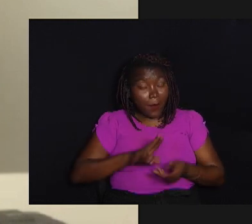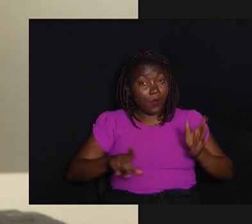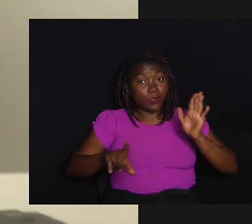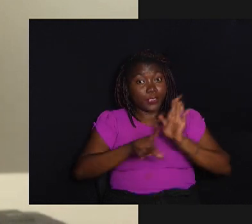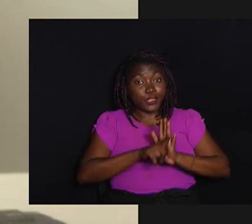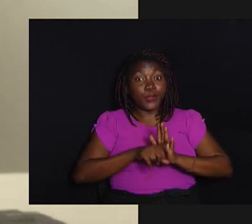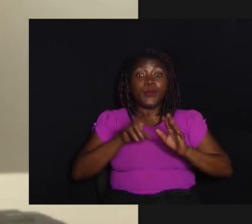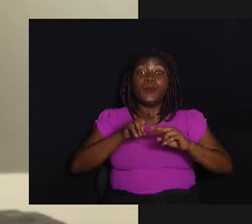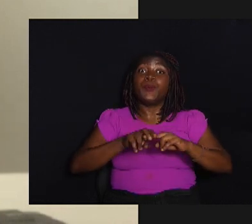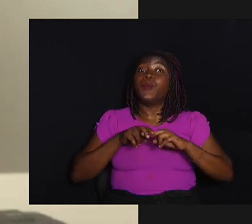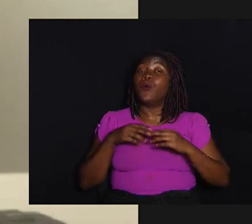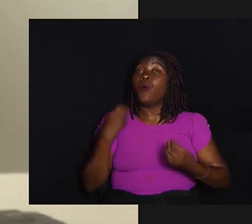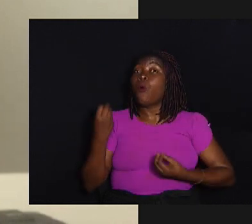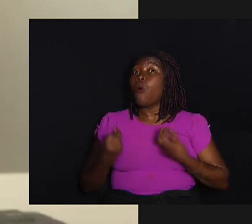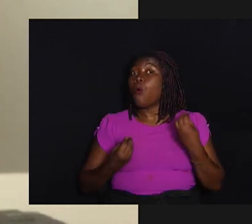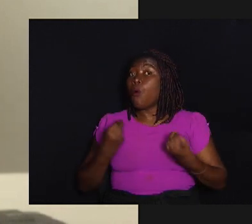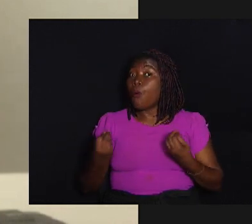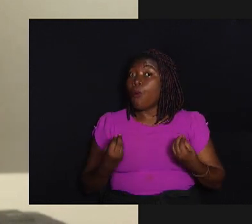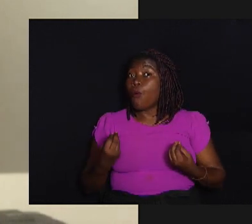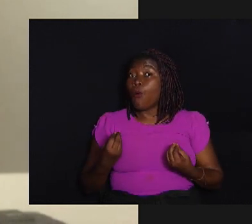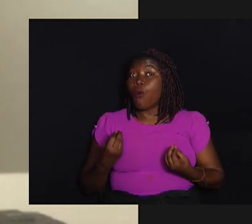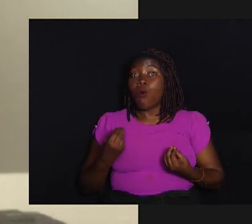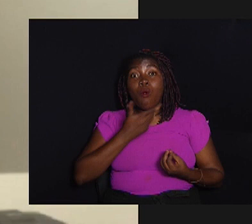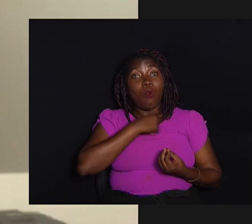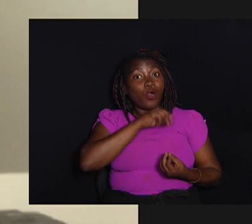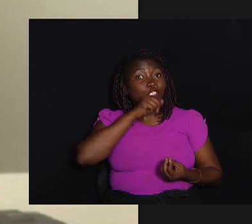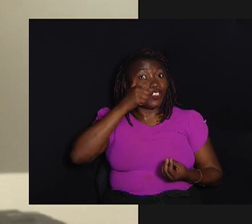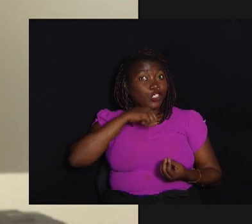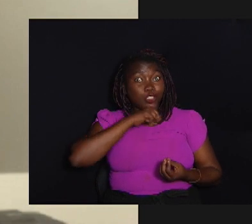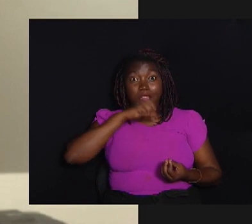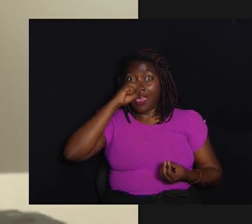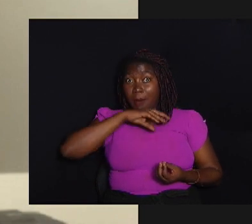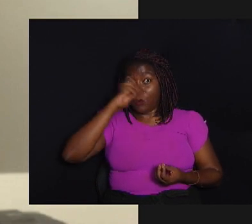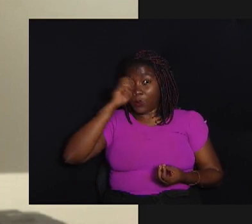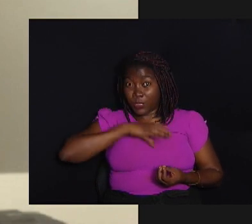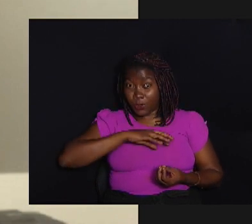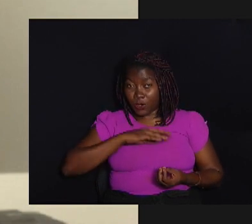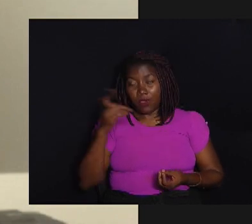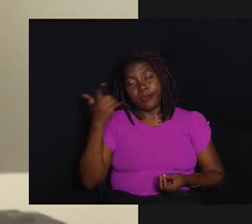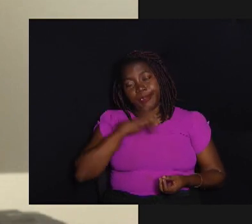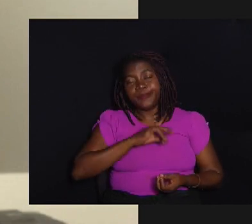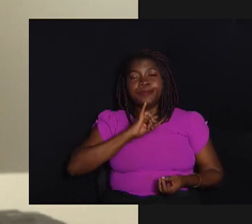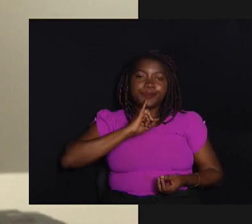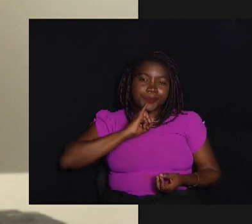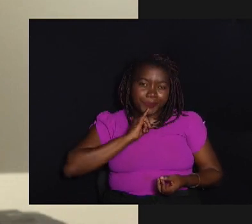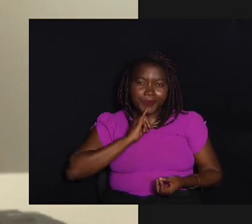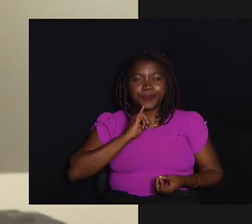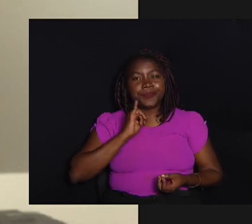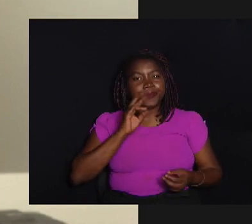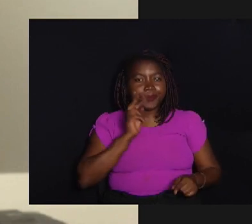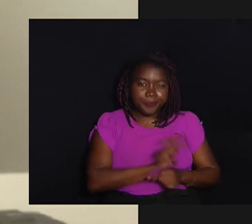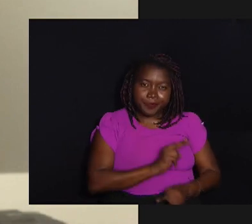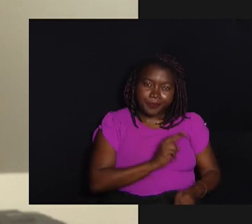Porque como que os genitores abusivos, esses que conseguem, lamentavelmente, a guarda de um filho